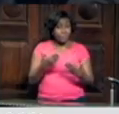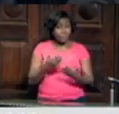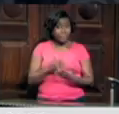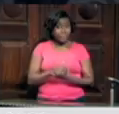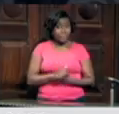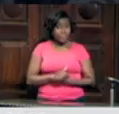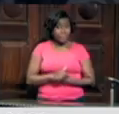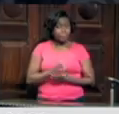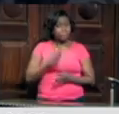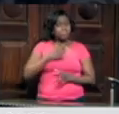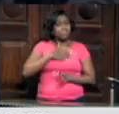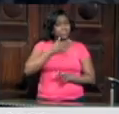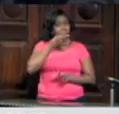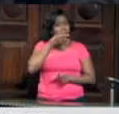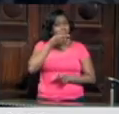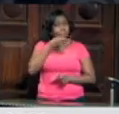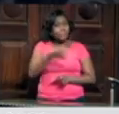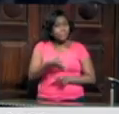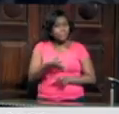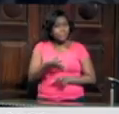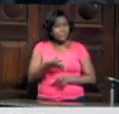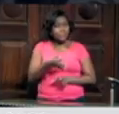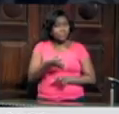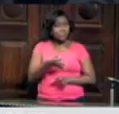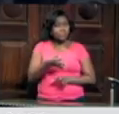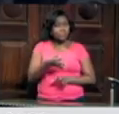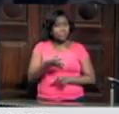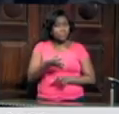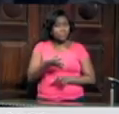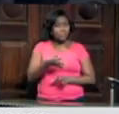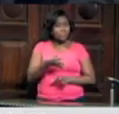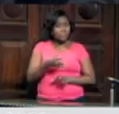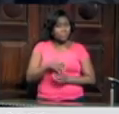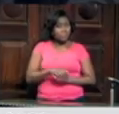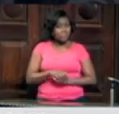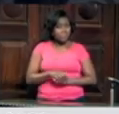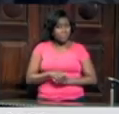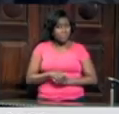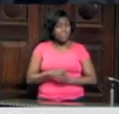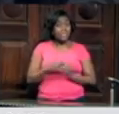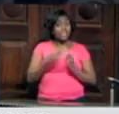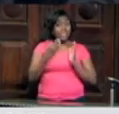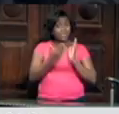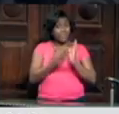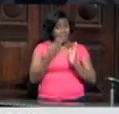a meu ver, a nossa característica de universalidade.